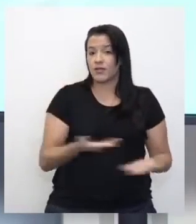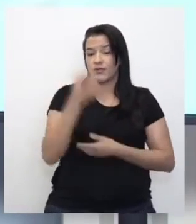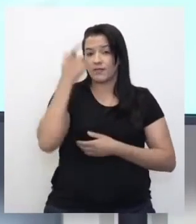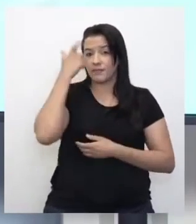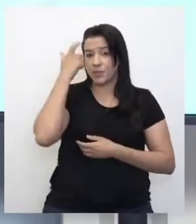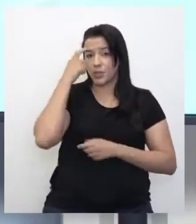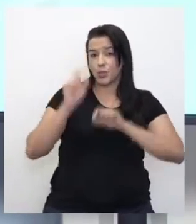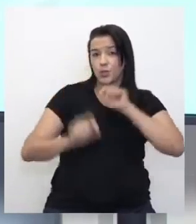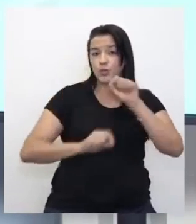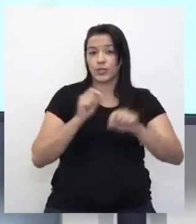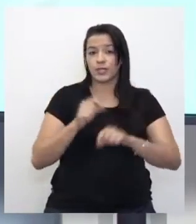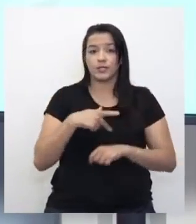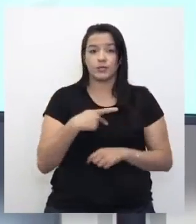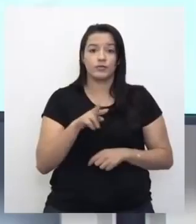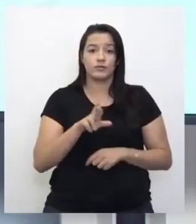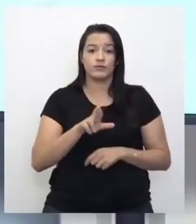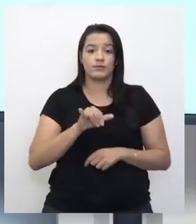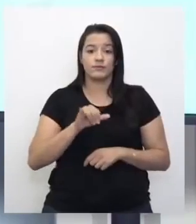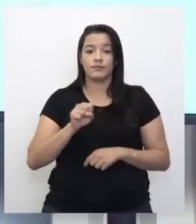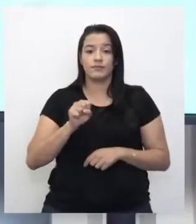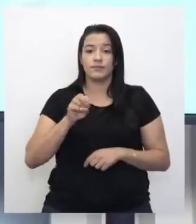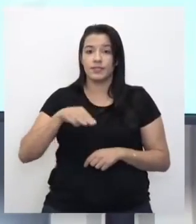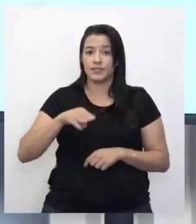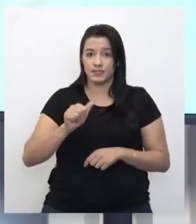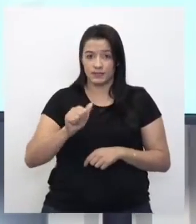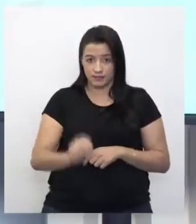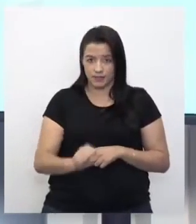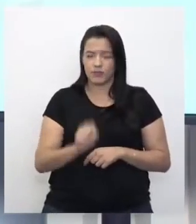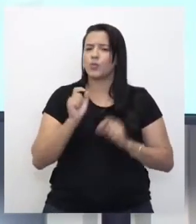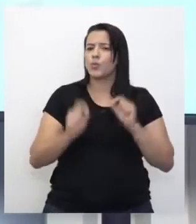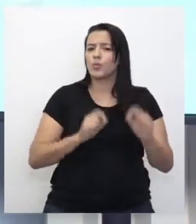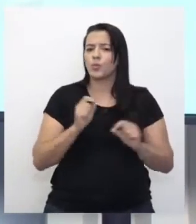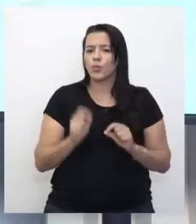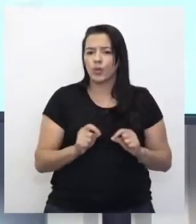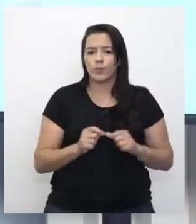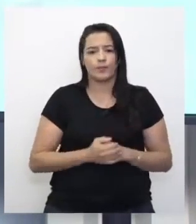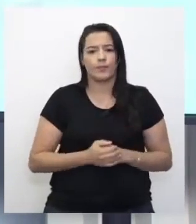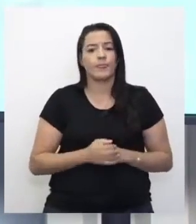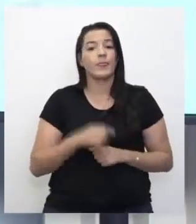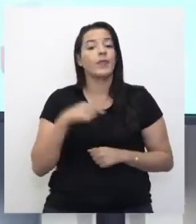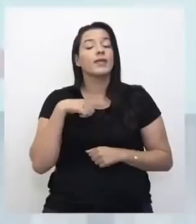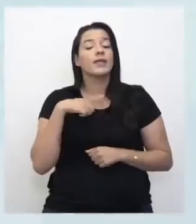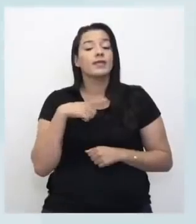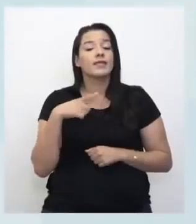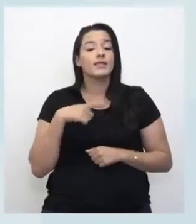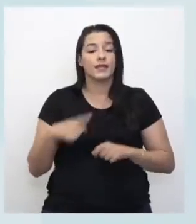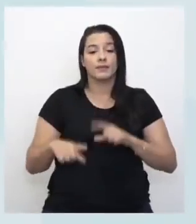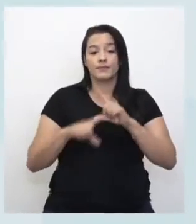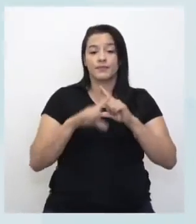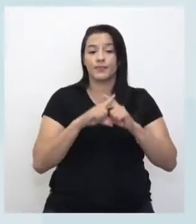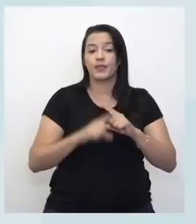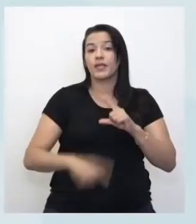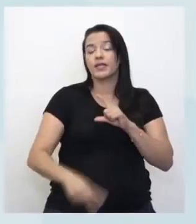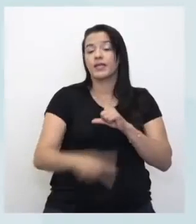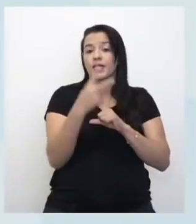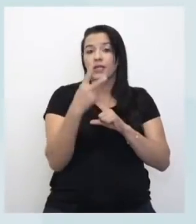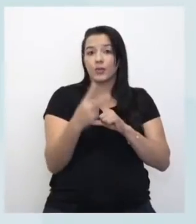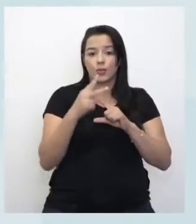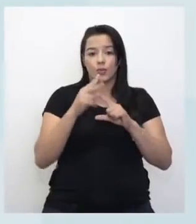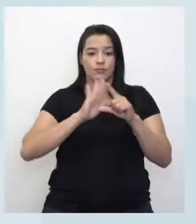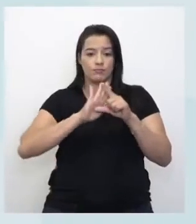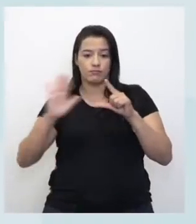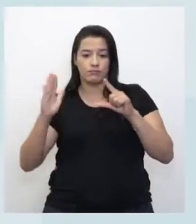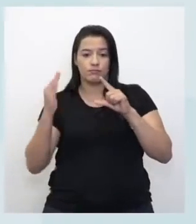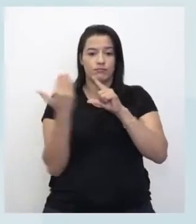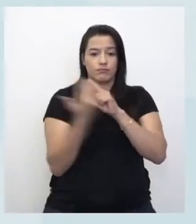nos prismas. Quando nós falamos de prismas, nós estamos falando num poliedro que tem duas